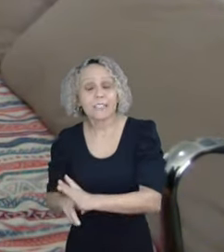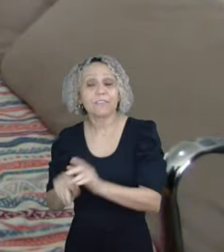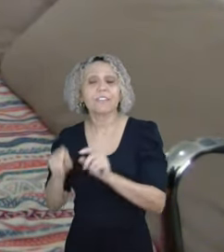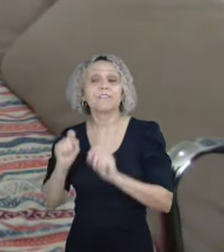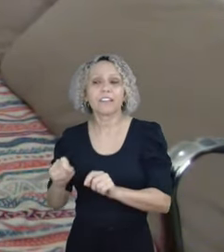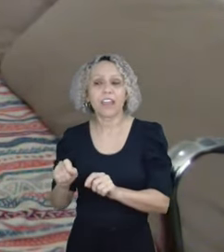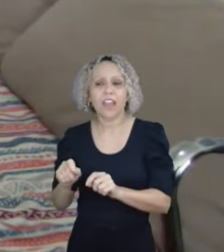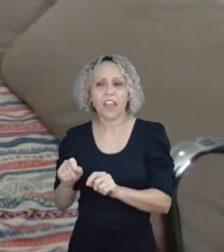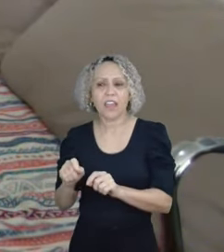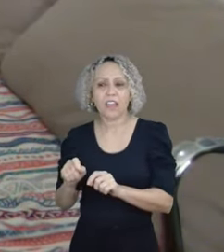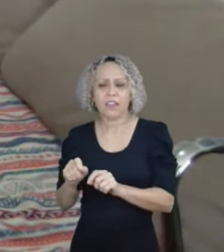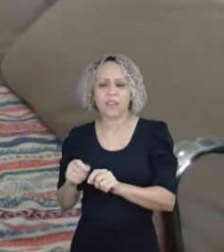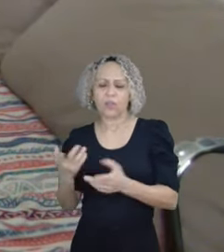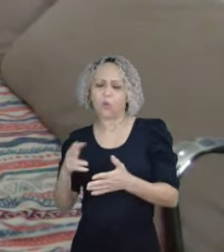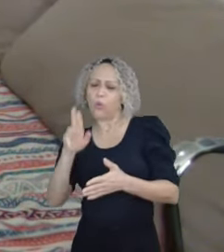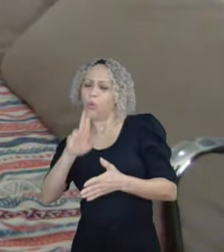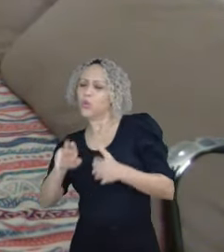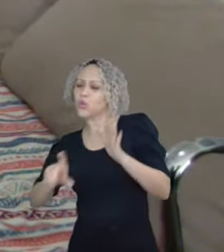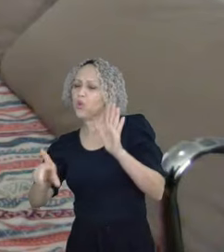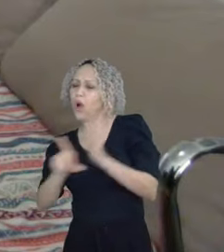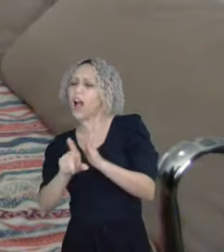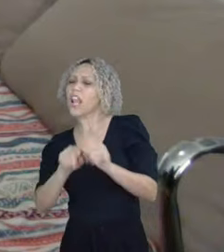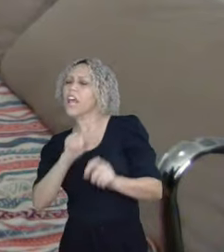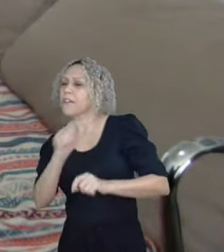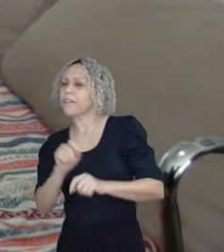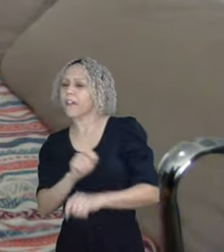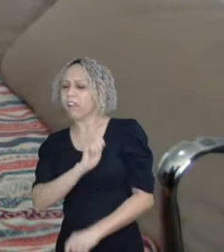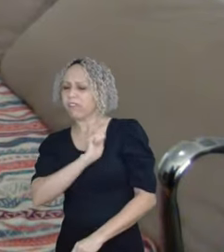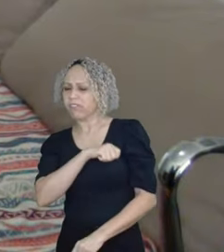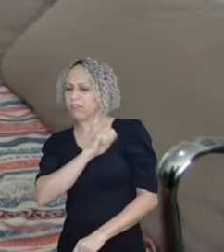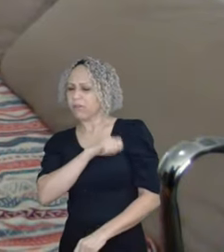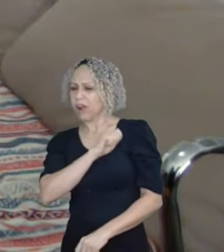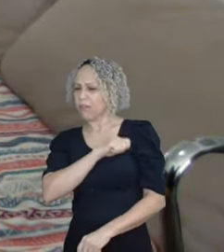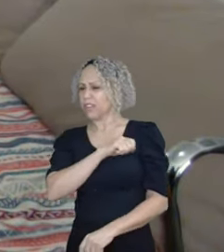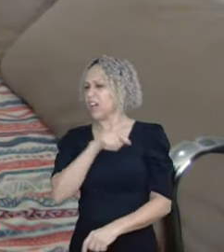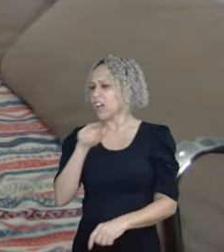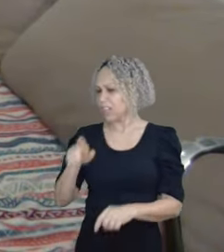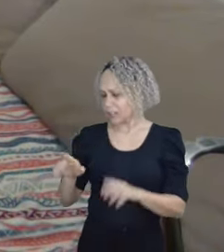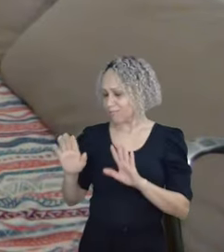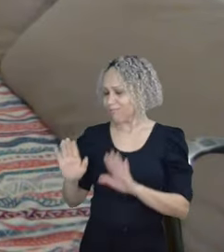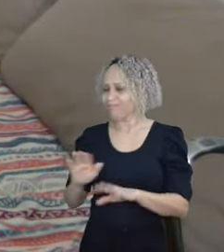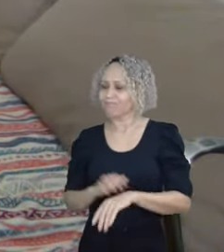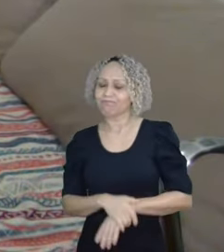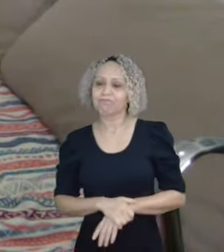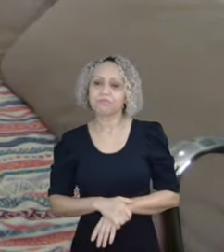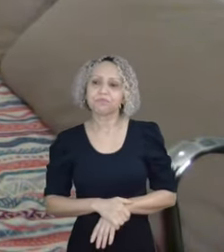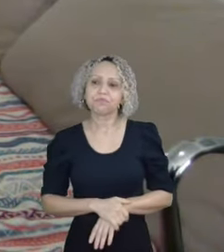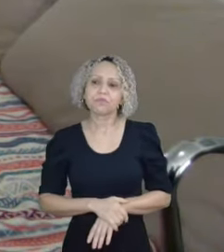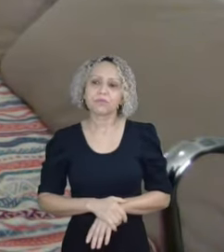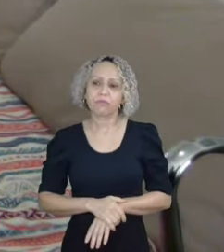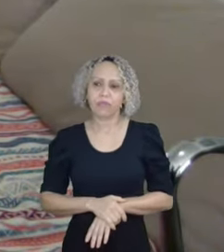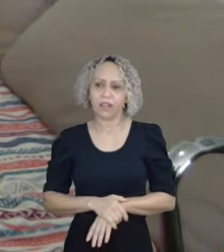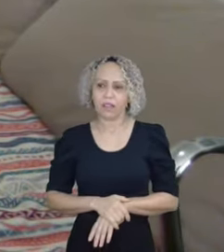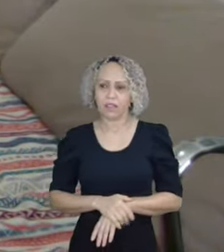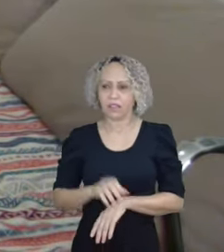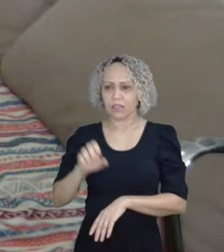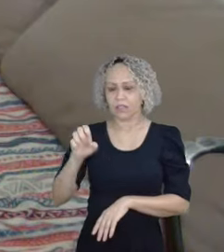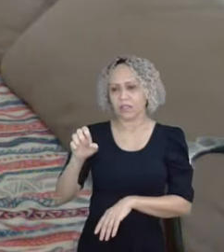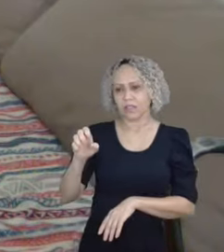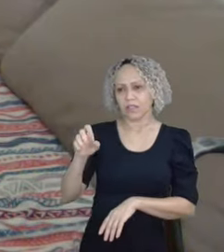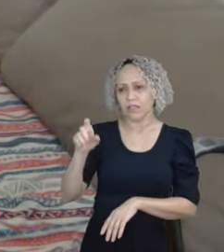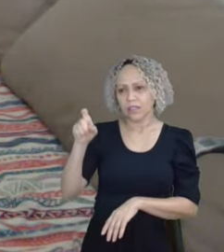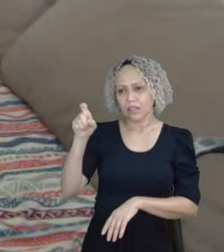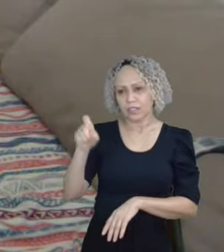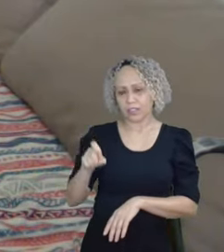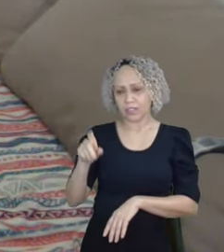história aí vai escalando, nunca é demais a gente lembrar aqui que o Musk está ligado à SpaceX, que é uma empresa de tecnologia